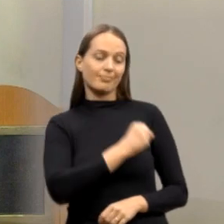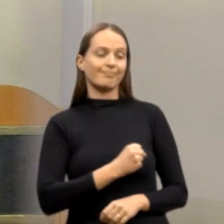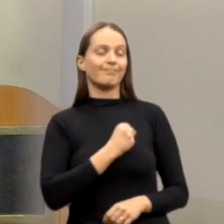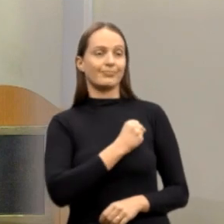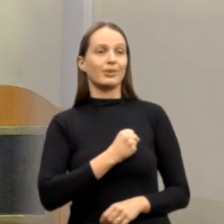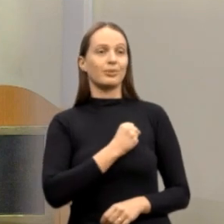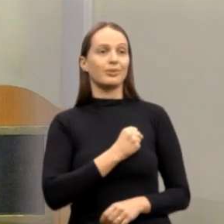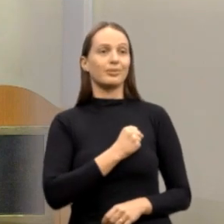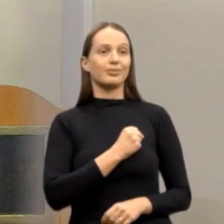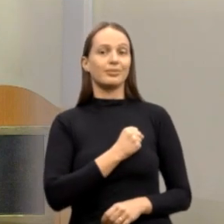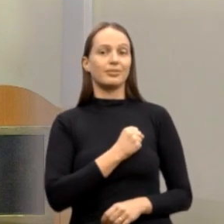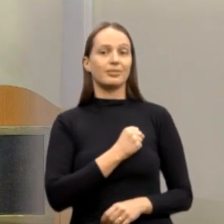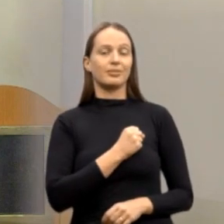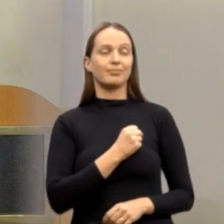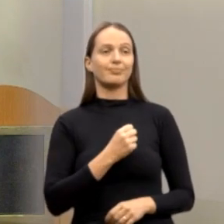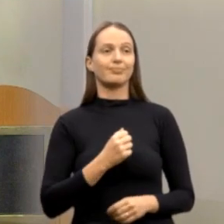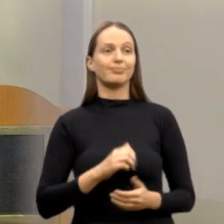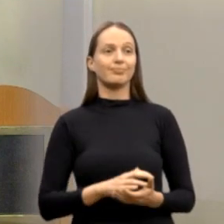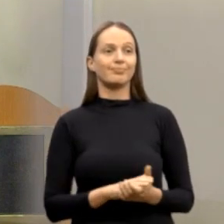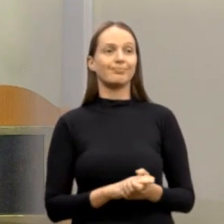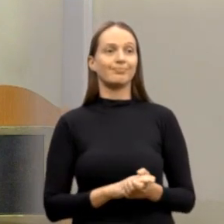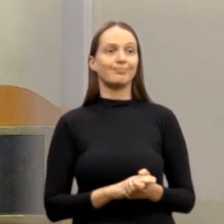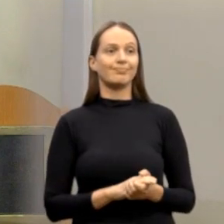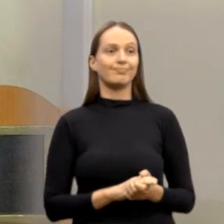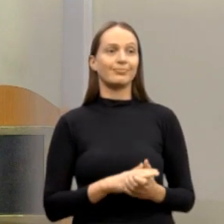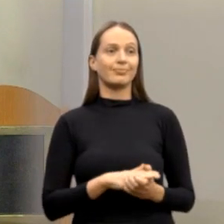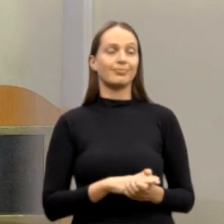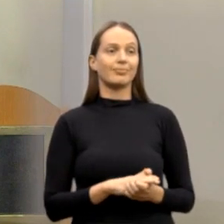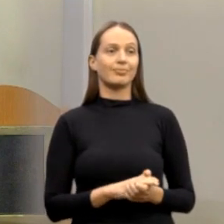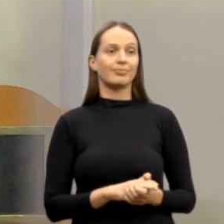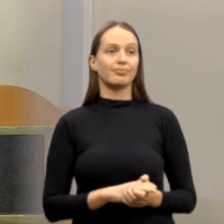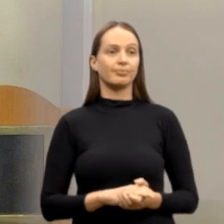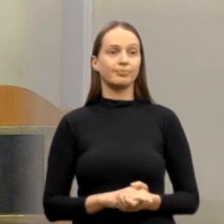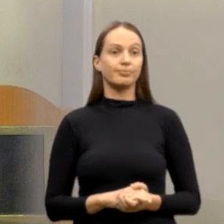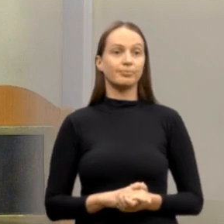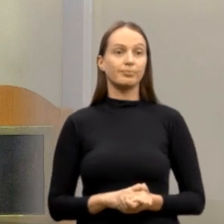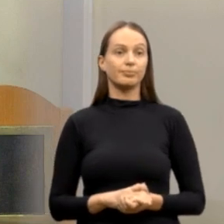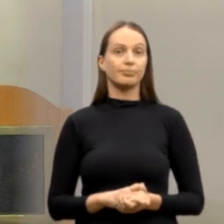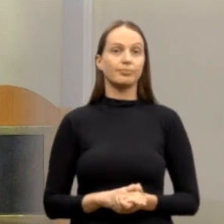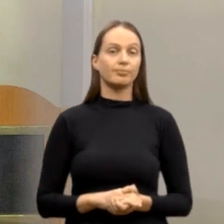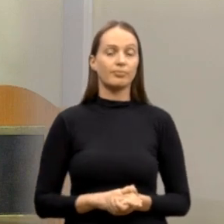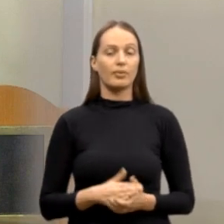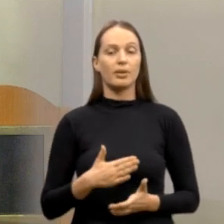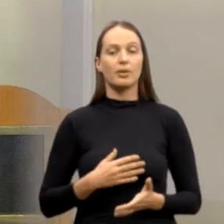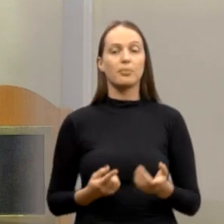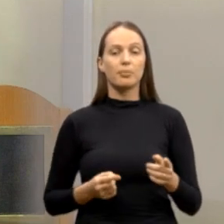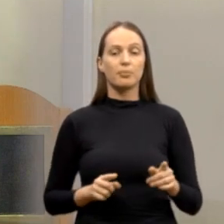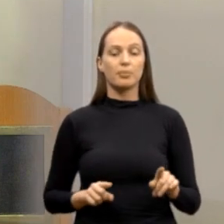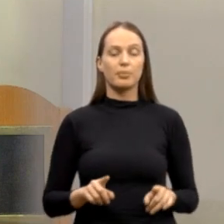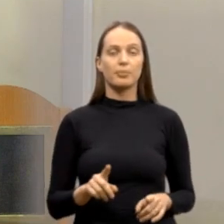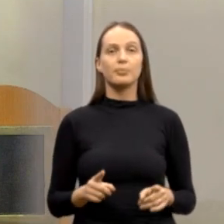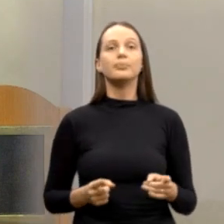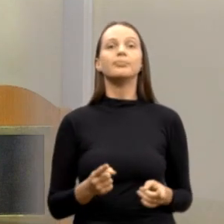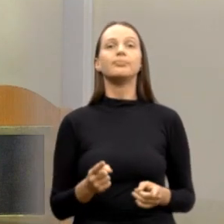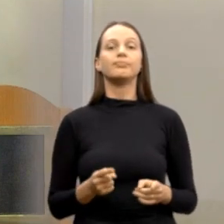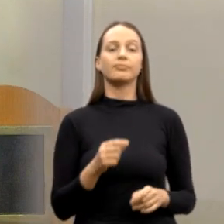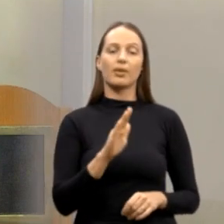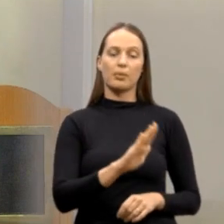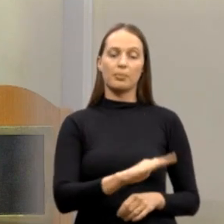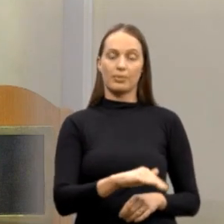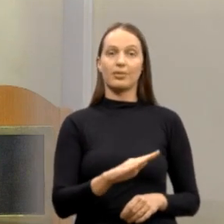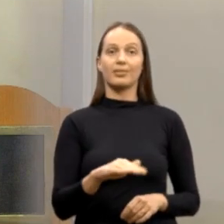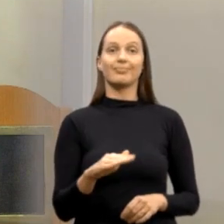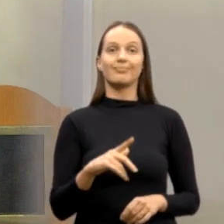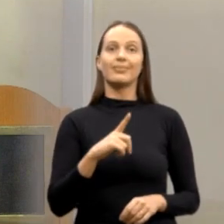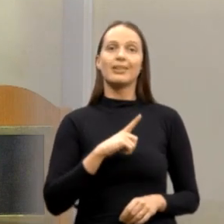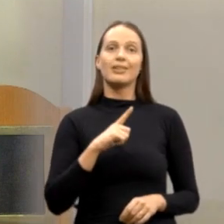isso causava nele um buraco no peito meu primo era uma criança e como toda criança tinha questões